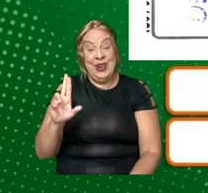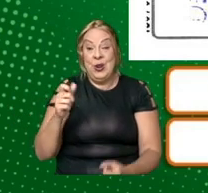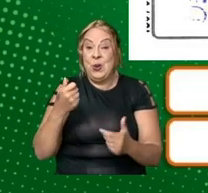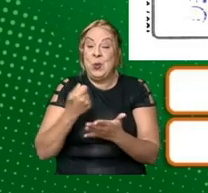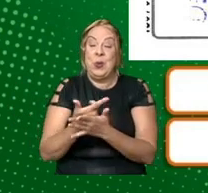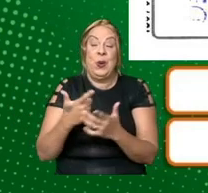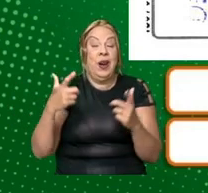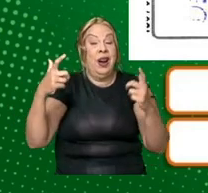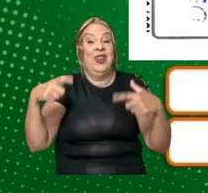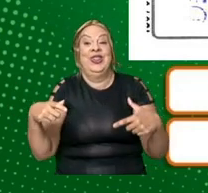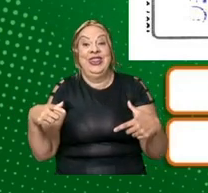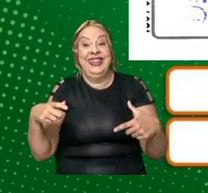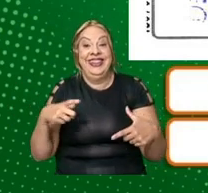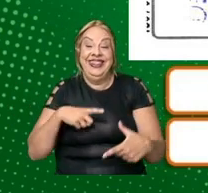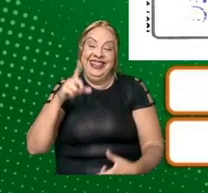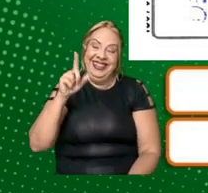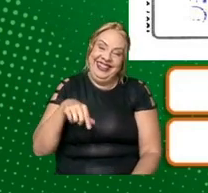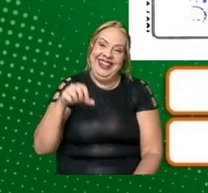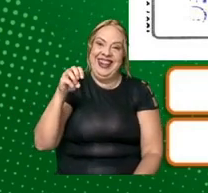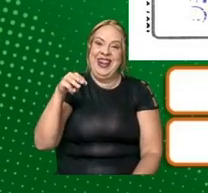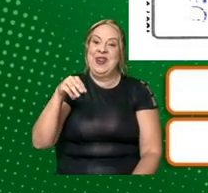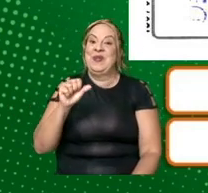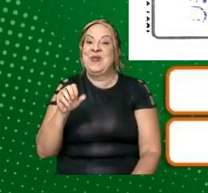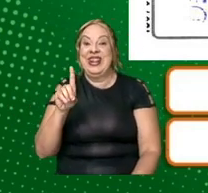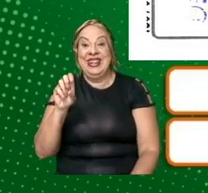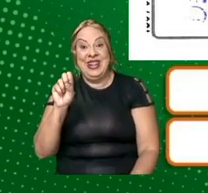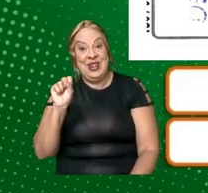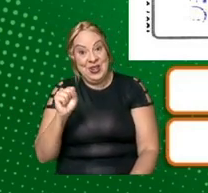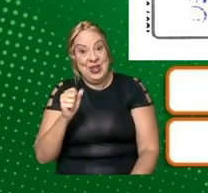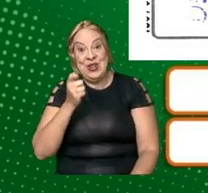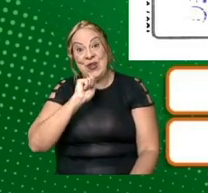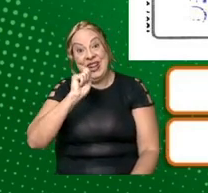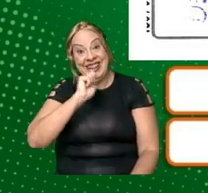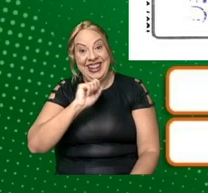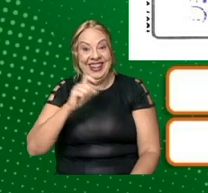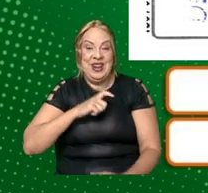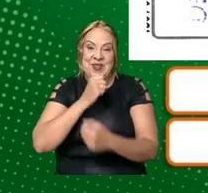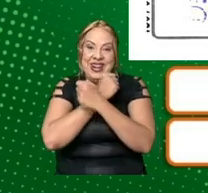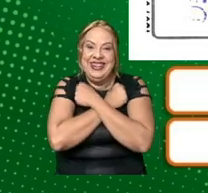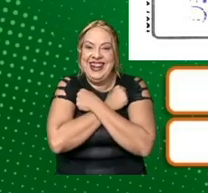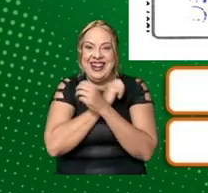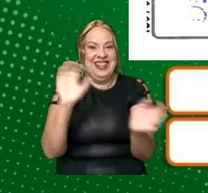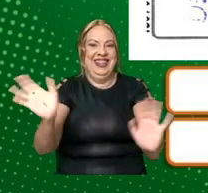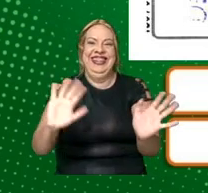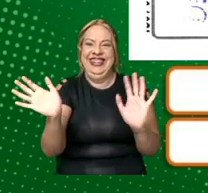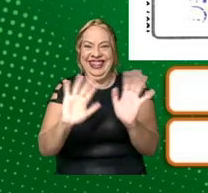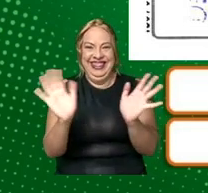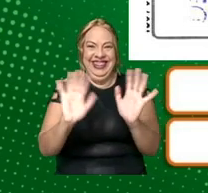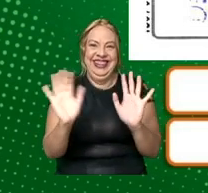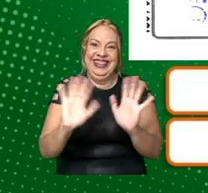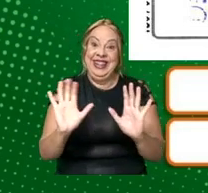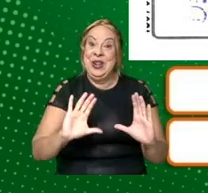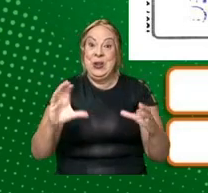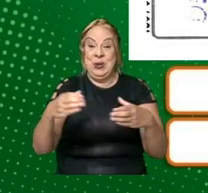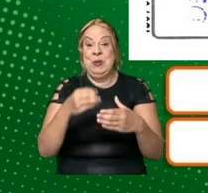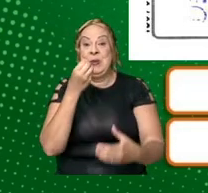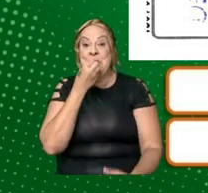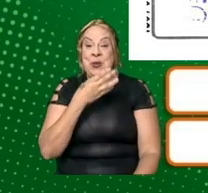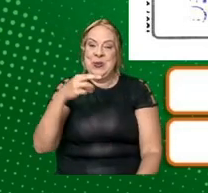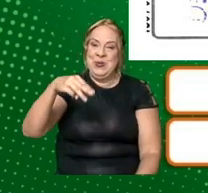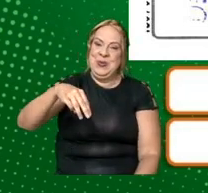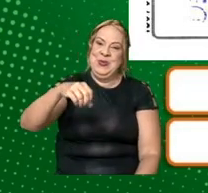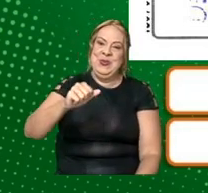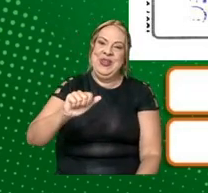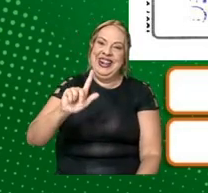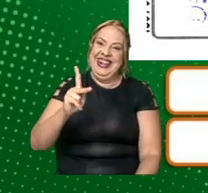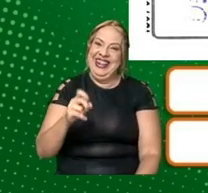Onde ele adquiriu? Olha aí que bacana. Na Amadeus Mix Sorveteria, meu amigo Amadeus, pé quente. Abração, Amadeus. Turma boa de Malhador já sabe, ó,